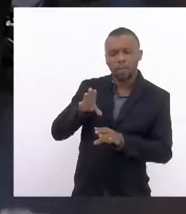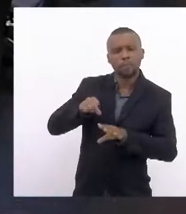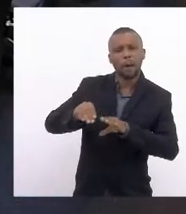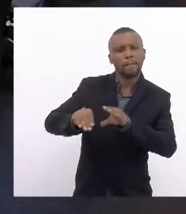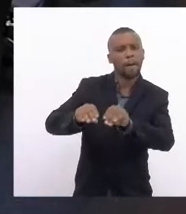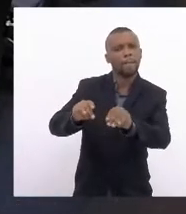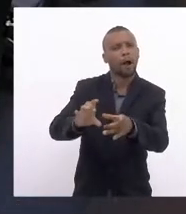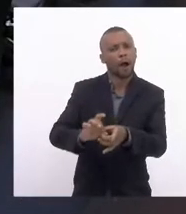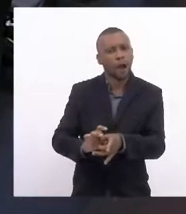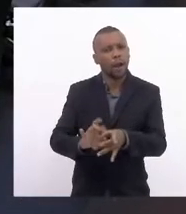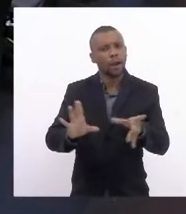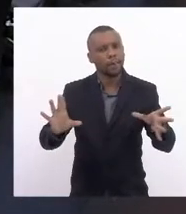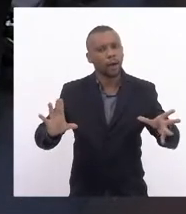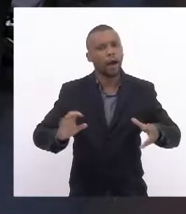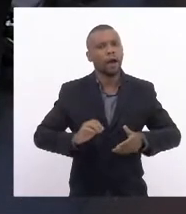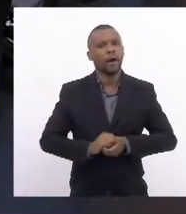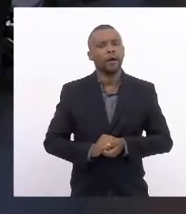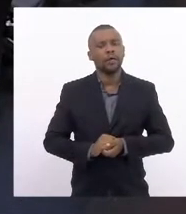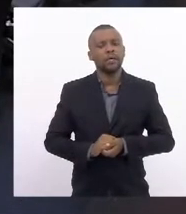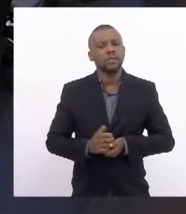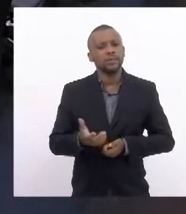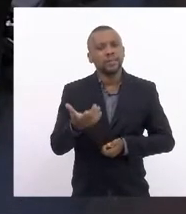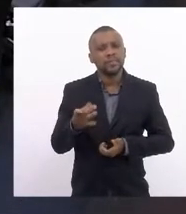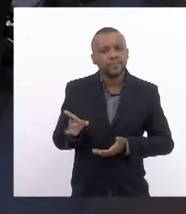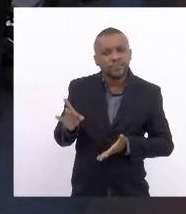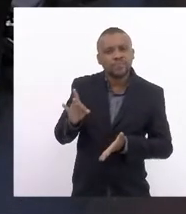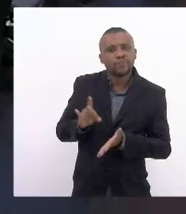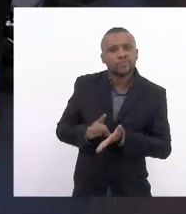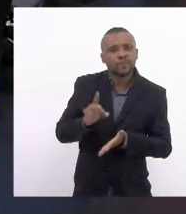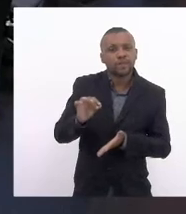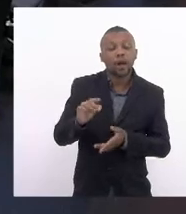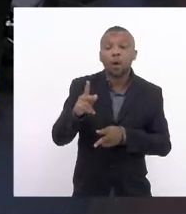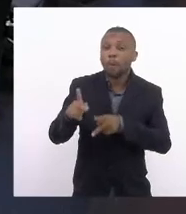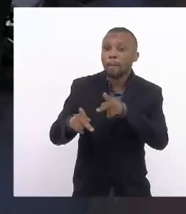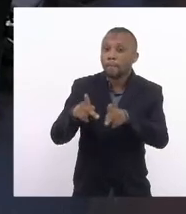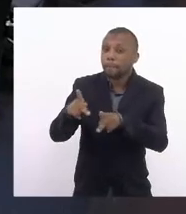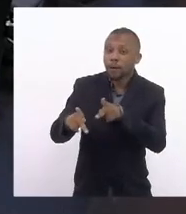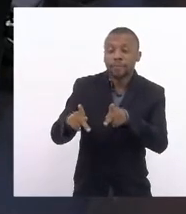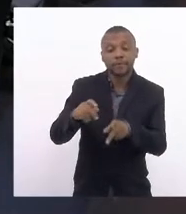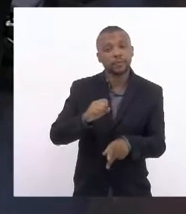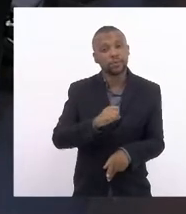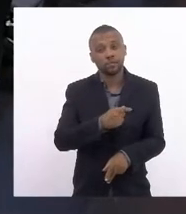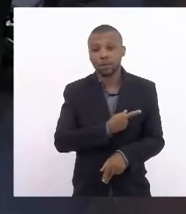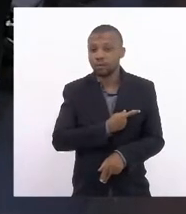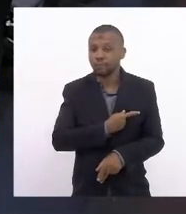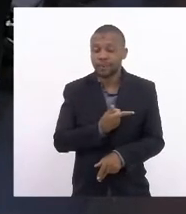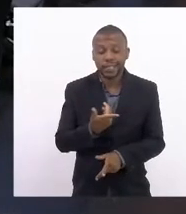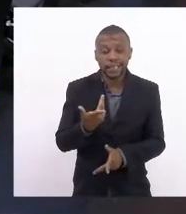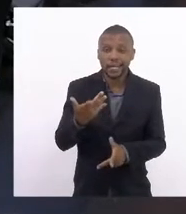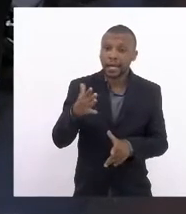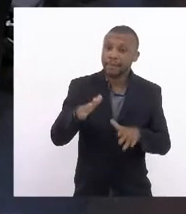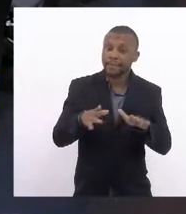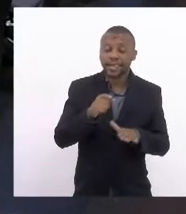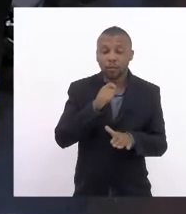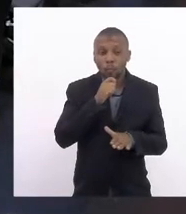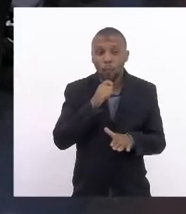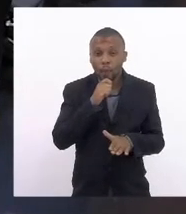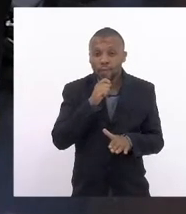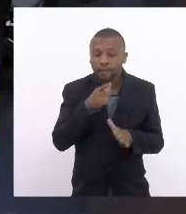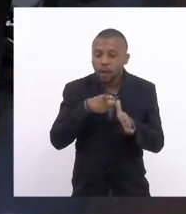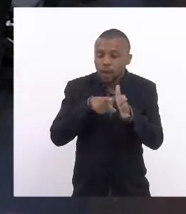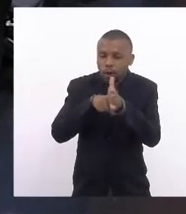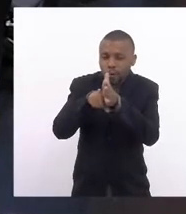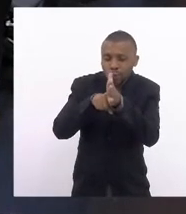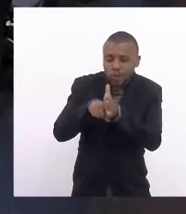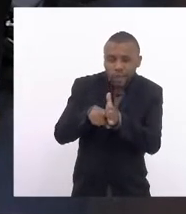isso é intromissão ao que pretende, de fato, o povo de São Gonçalo, que não foi sequer consultado, que não houve uma audiência. A gente